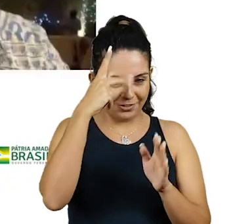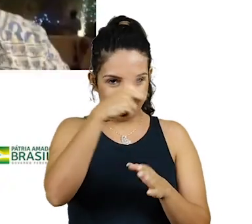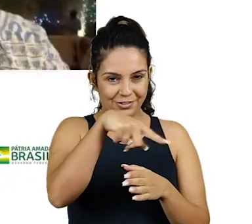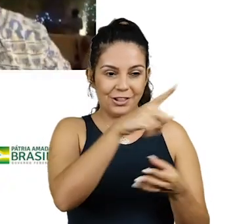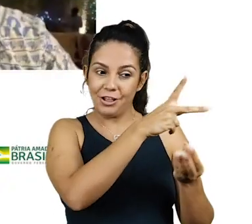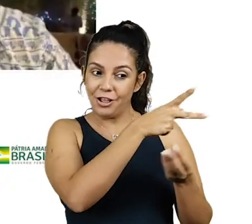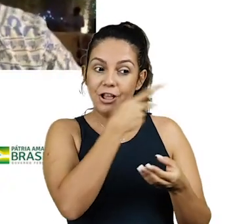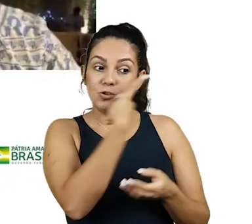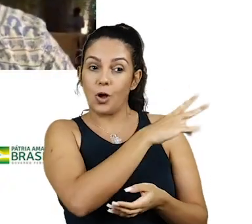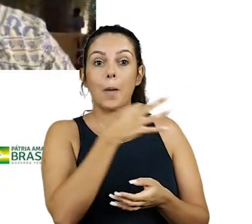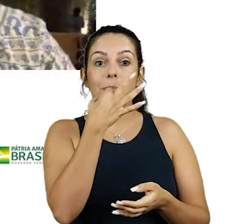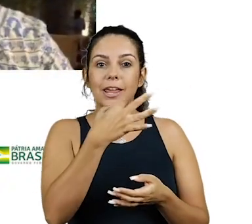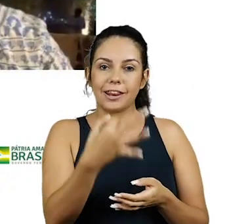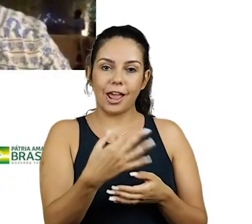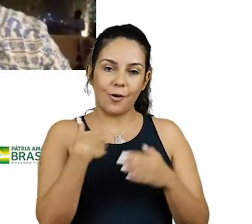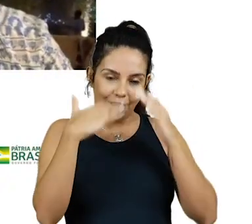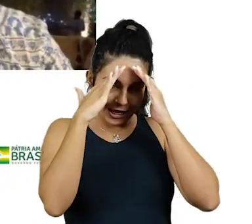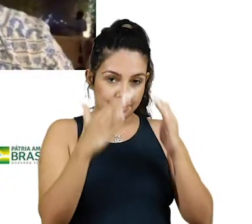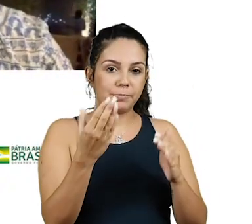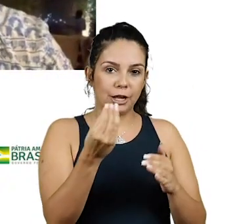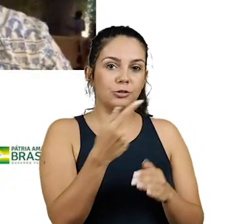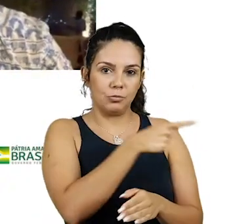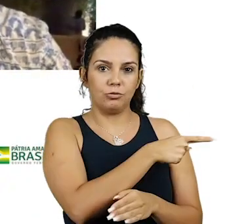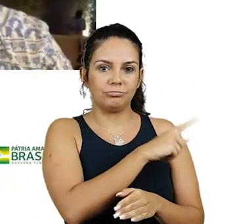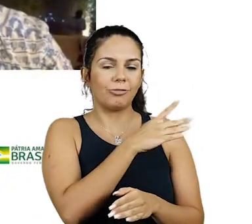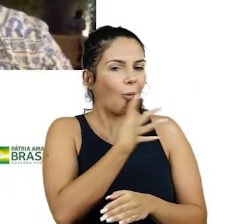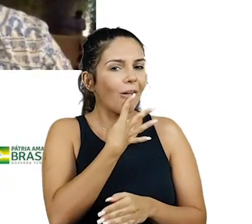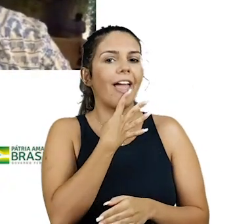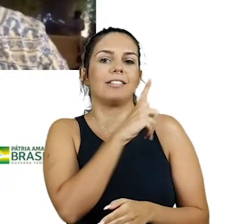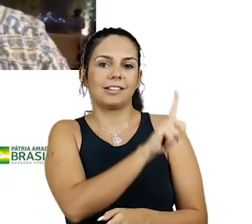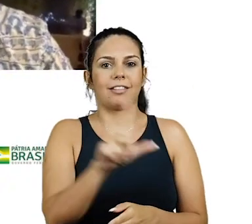seu sobretudo, que é uma opinião que eu respeito pra caramba,